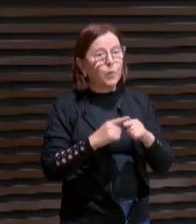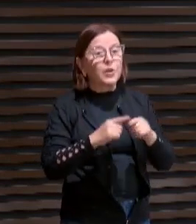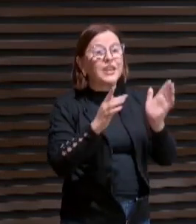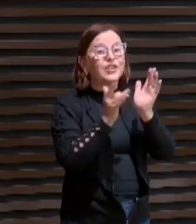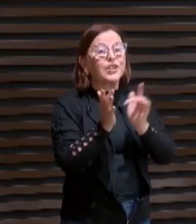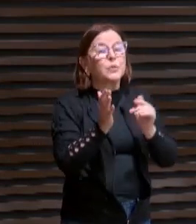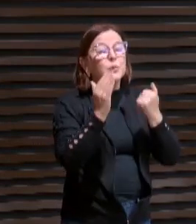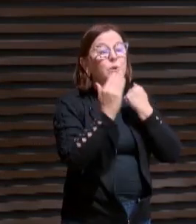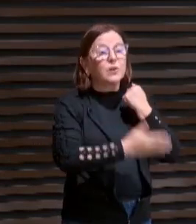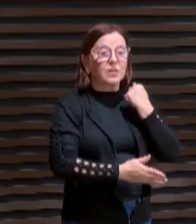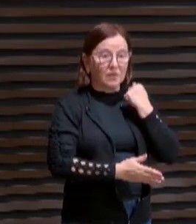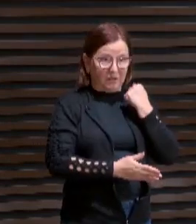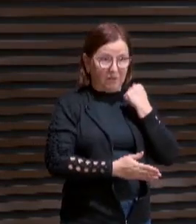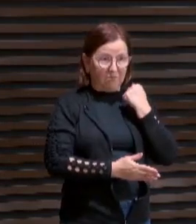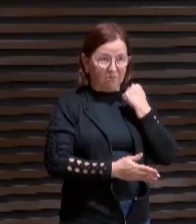condenado?